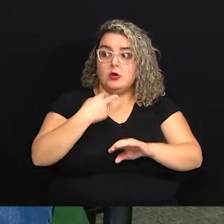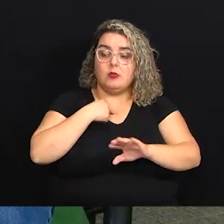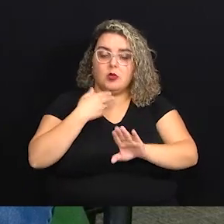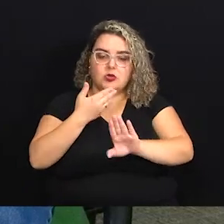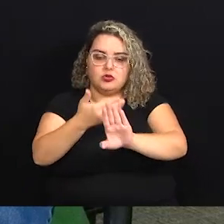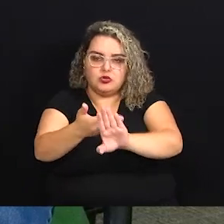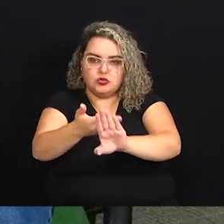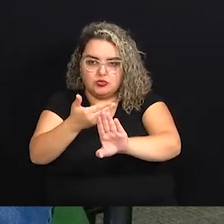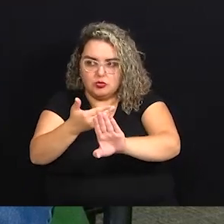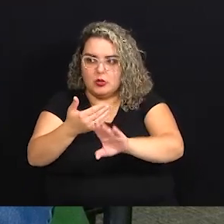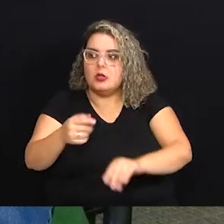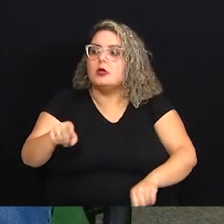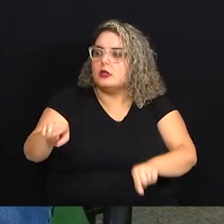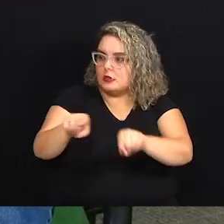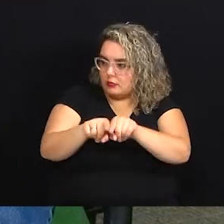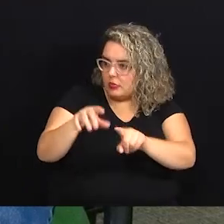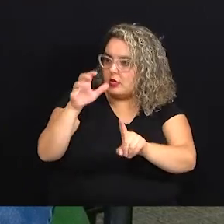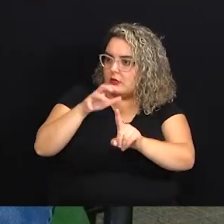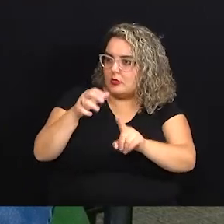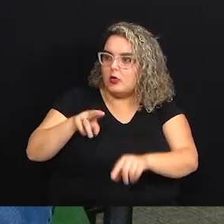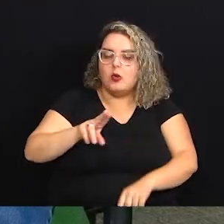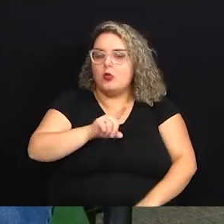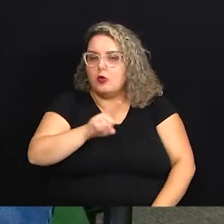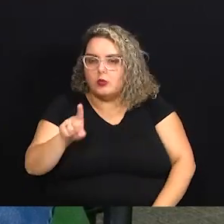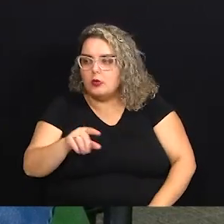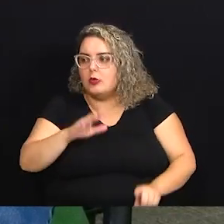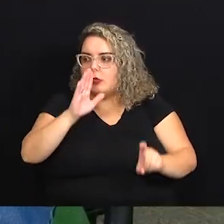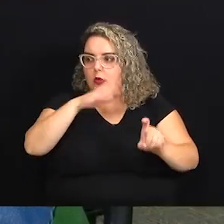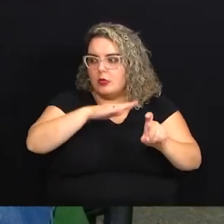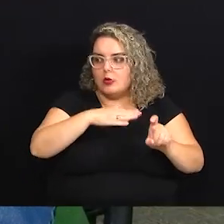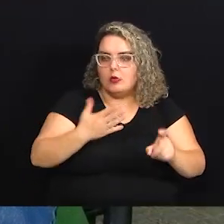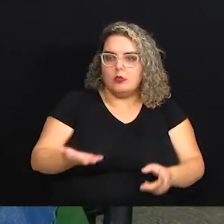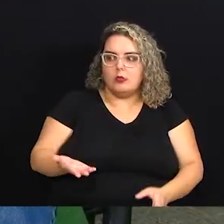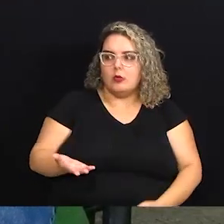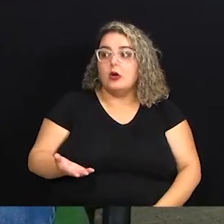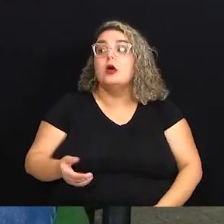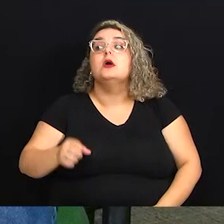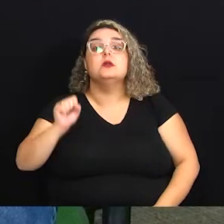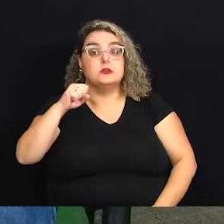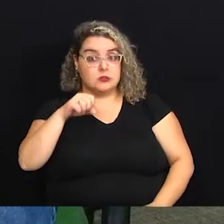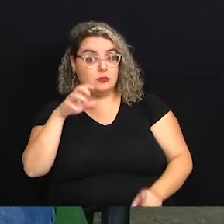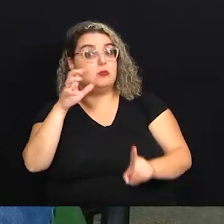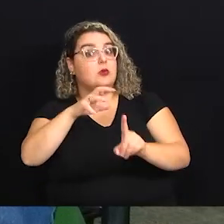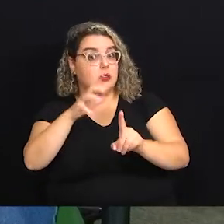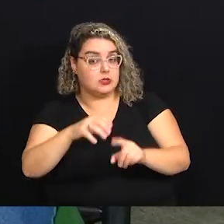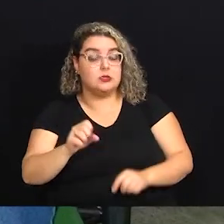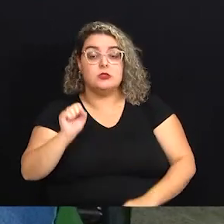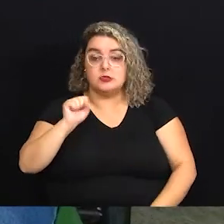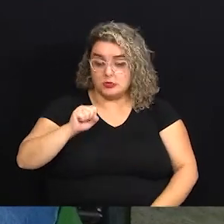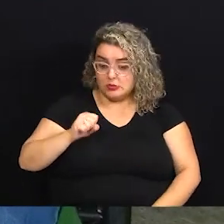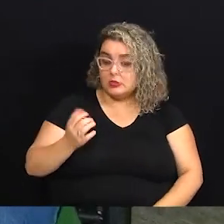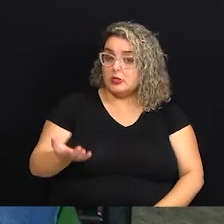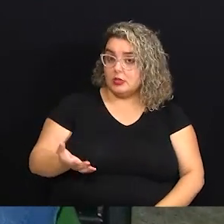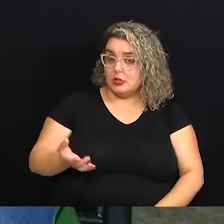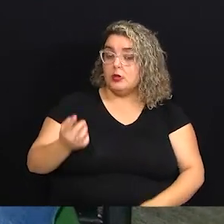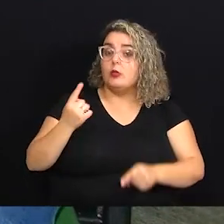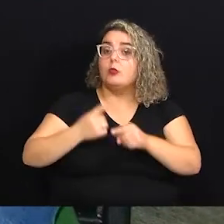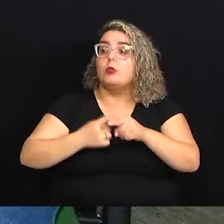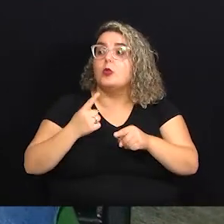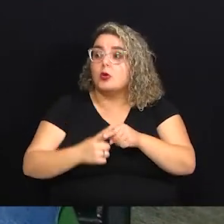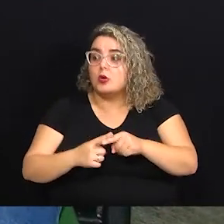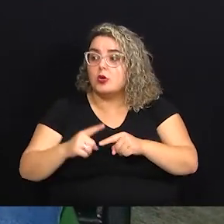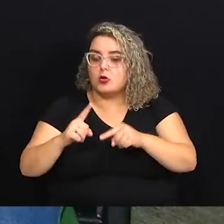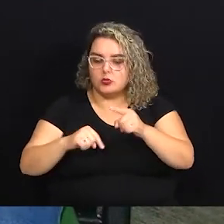que ficar desencostados. Também influencia isso daí ou também é lenda urbana? Não, influencia. Influencia